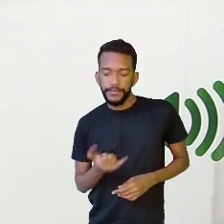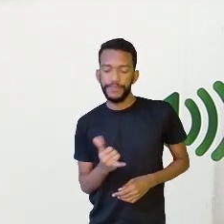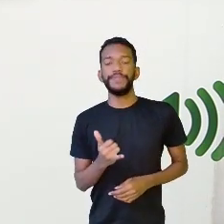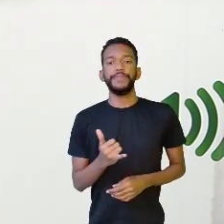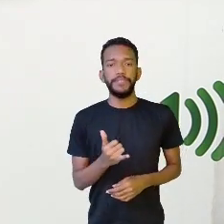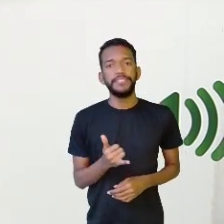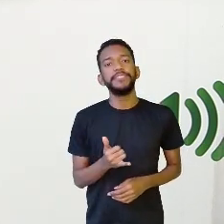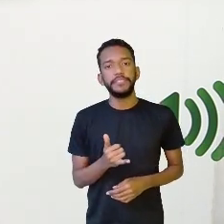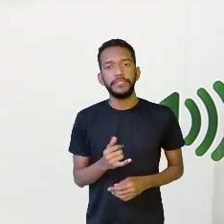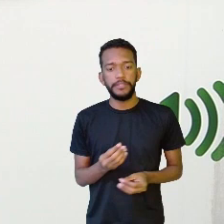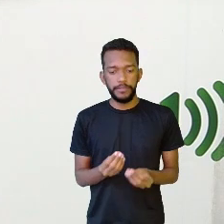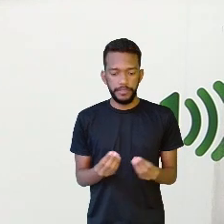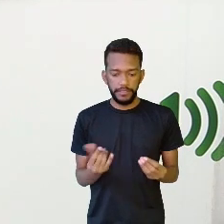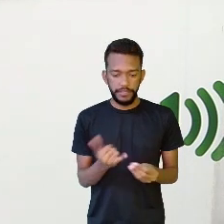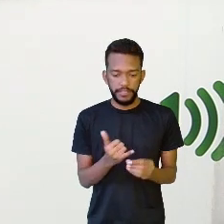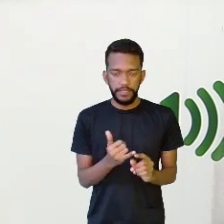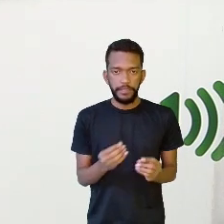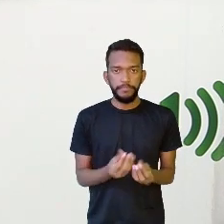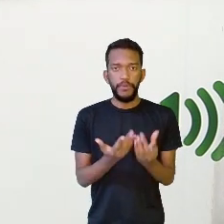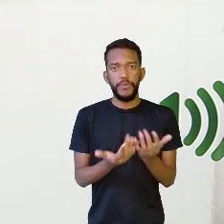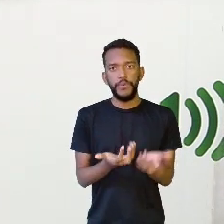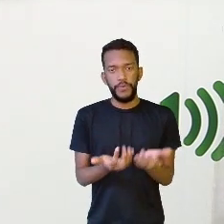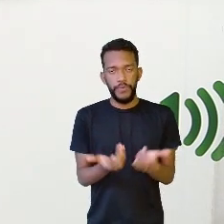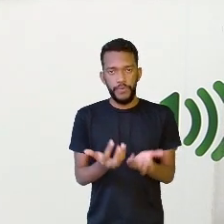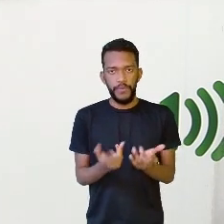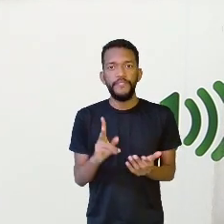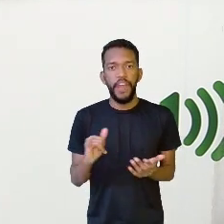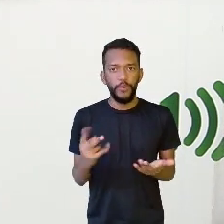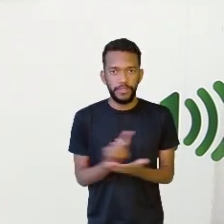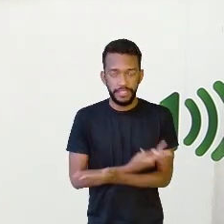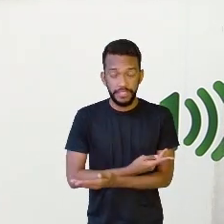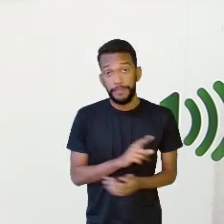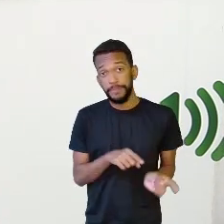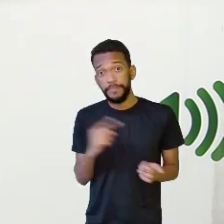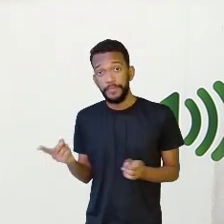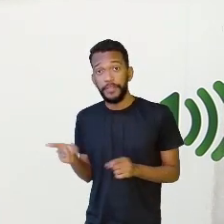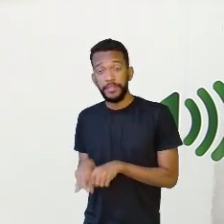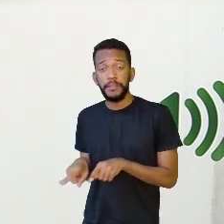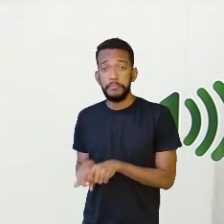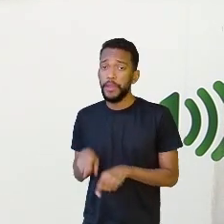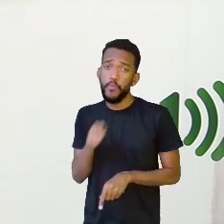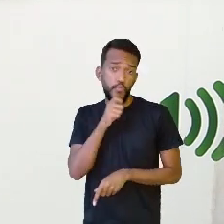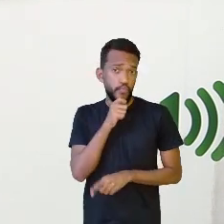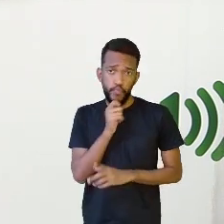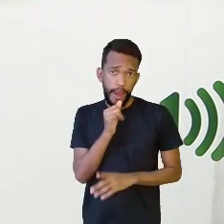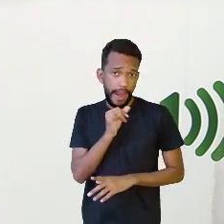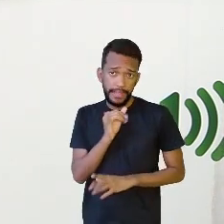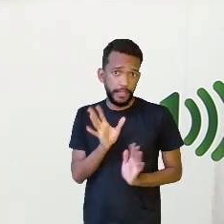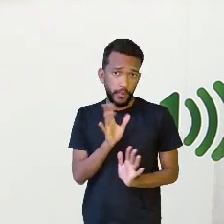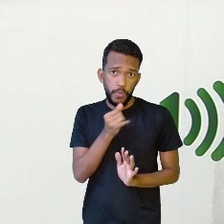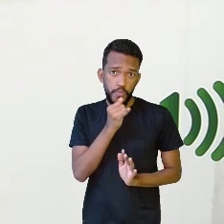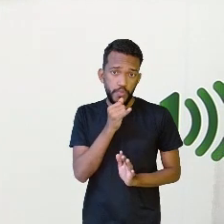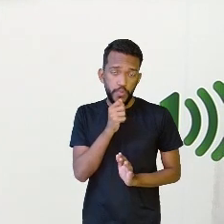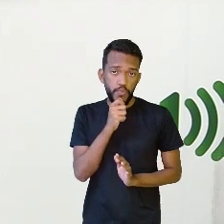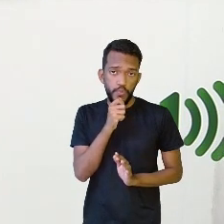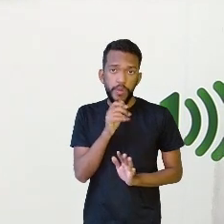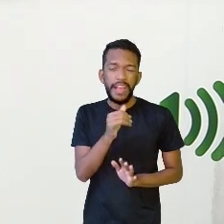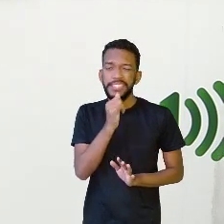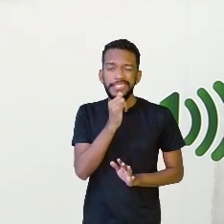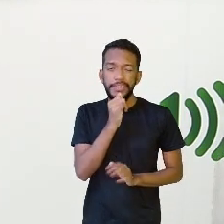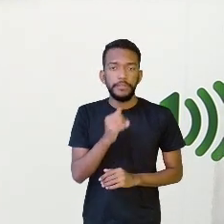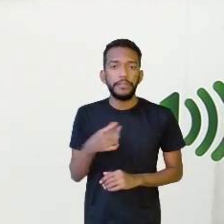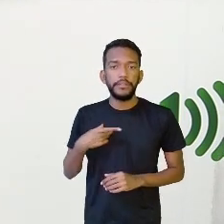vai lançar uma faísca e o fogo vai acontecer. E tem aqueles que não são elétricos. As pessoas utilizam